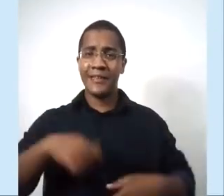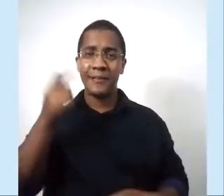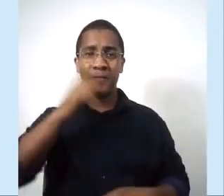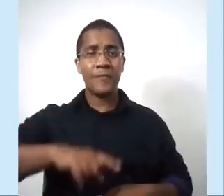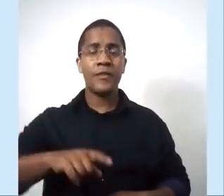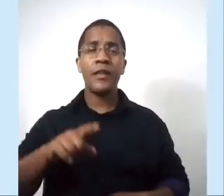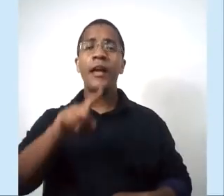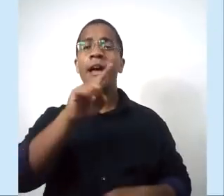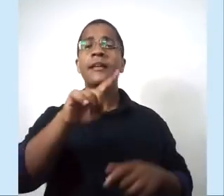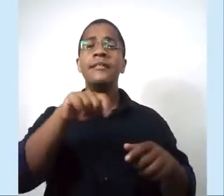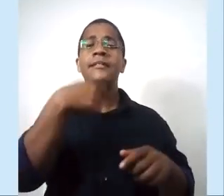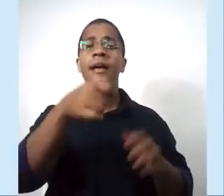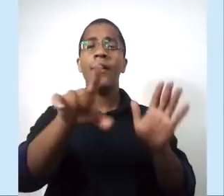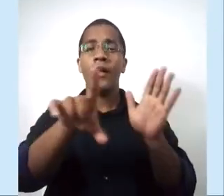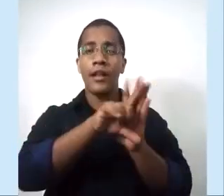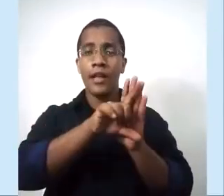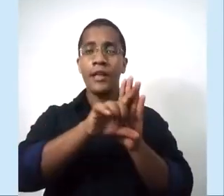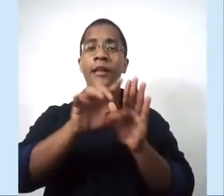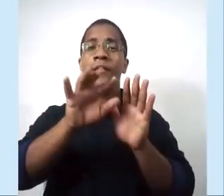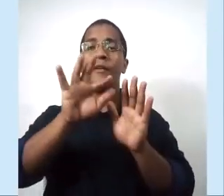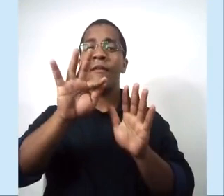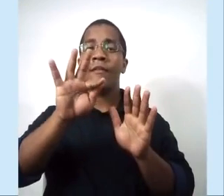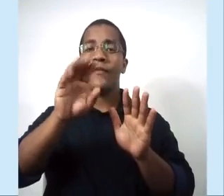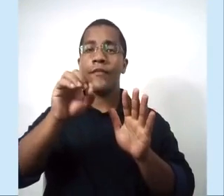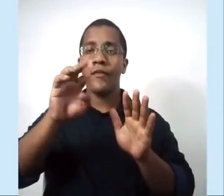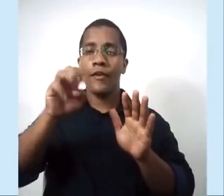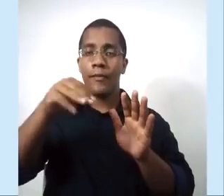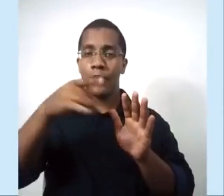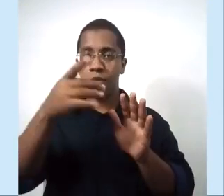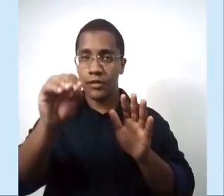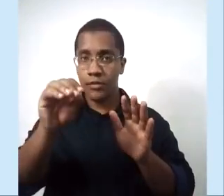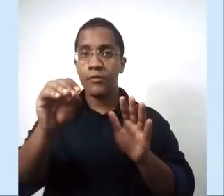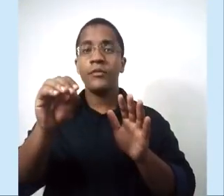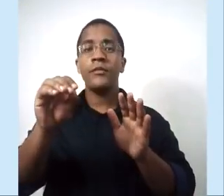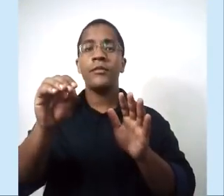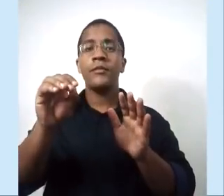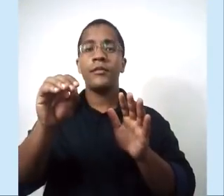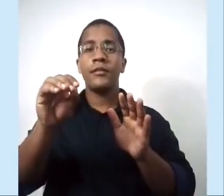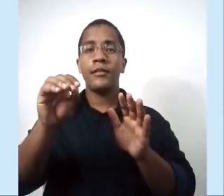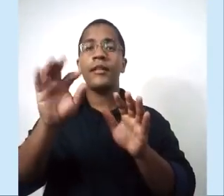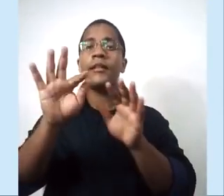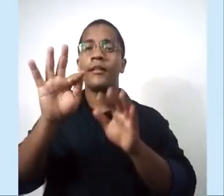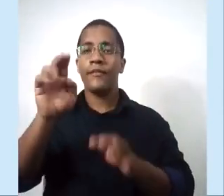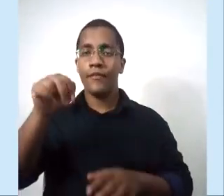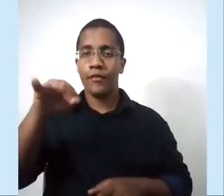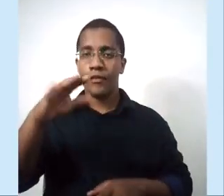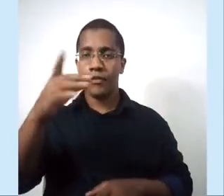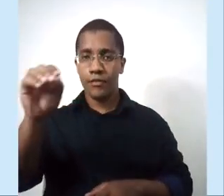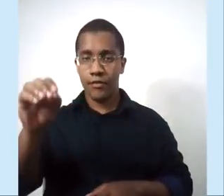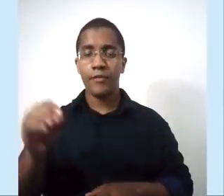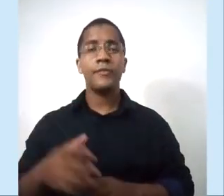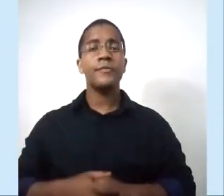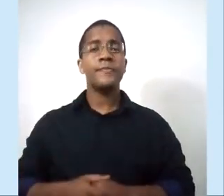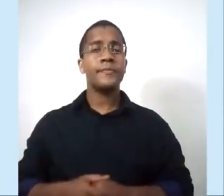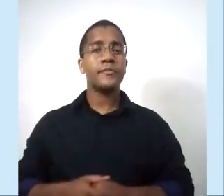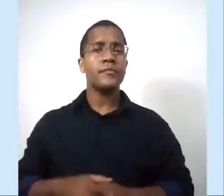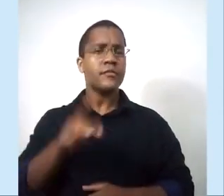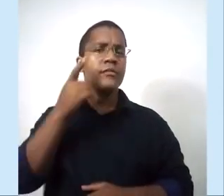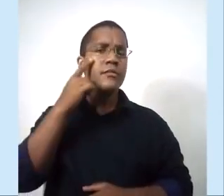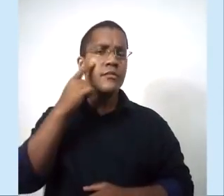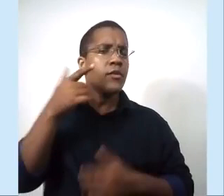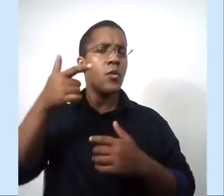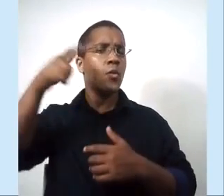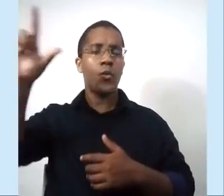é a lei de formação da função. Agora vamos pensar o seguinte, é que existe